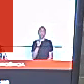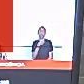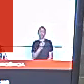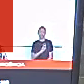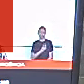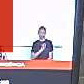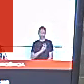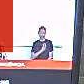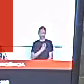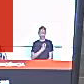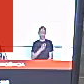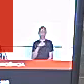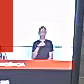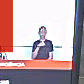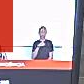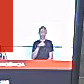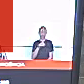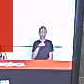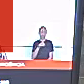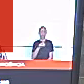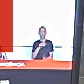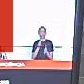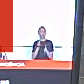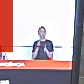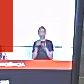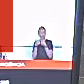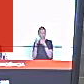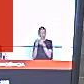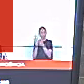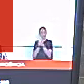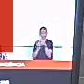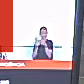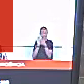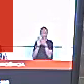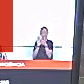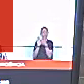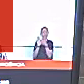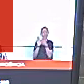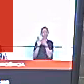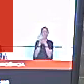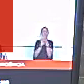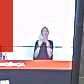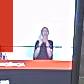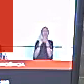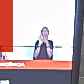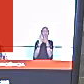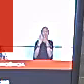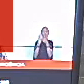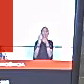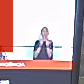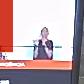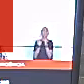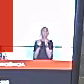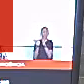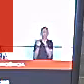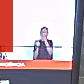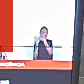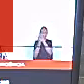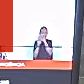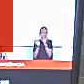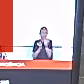a logo de acessibilidade, na verdade, não tem acessibilidade. A pessoa que usa cadeira